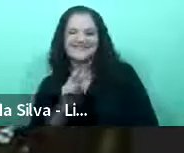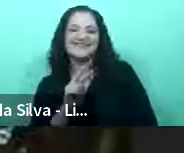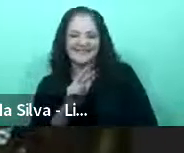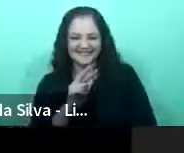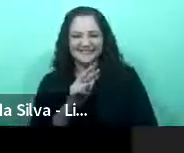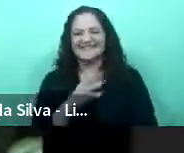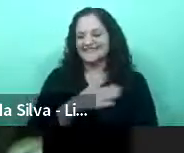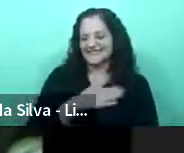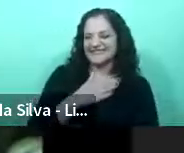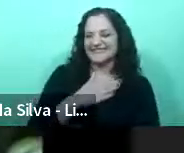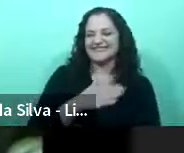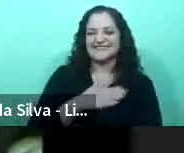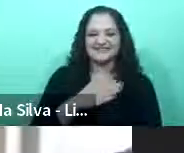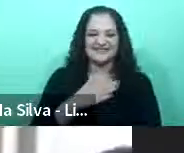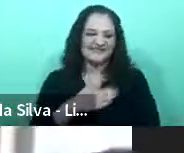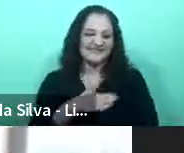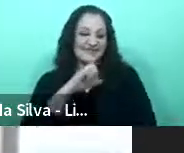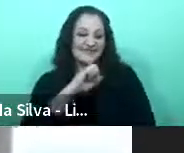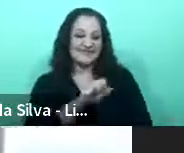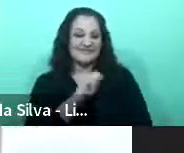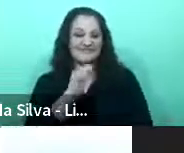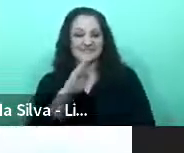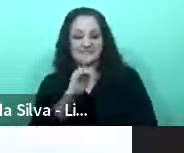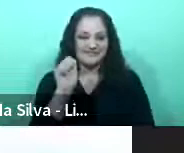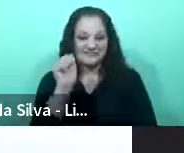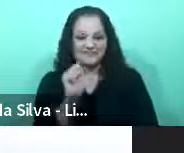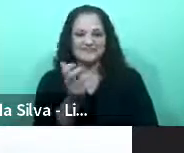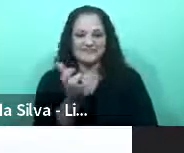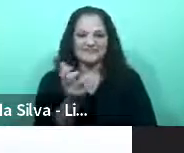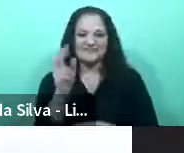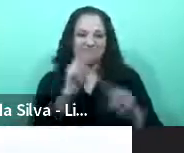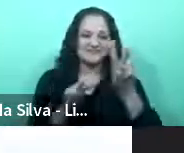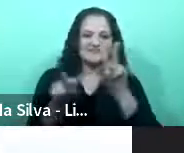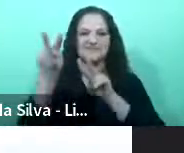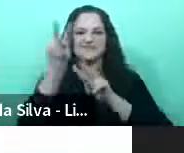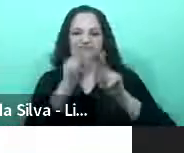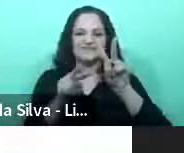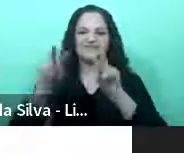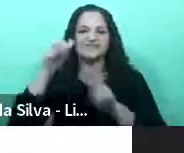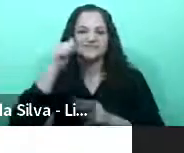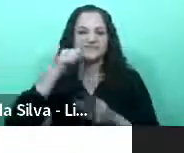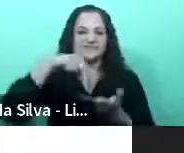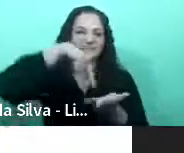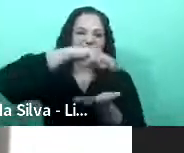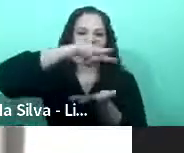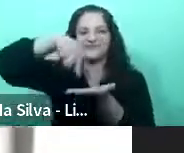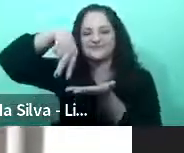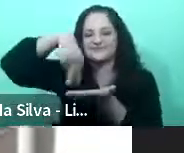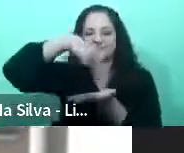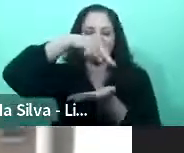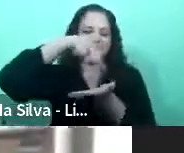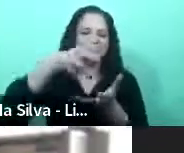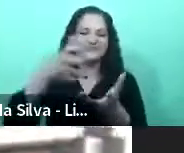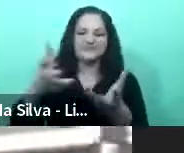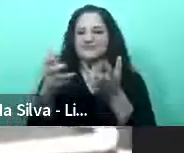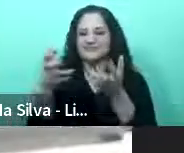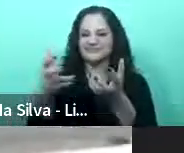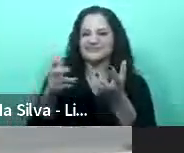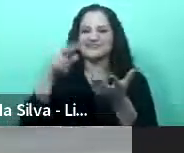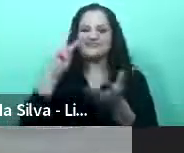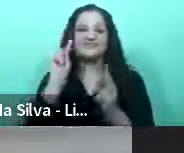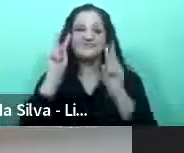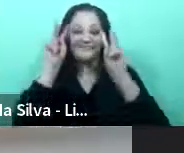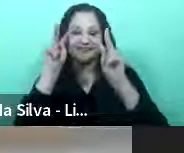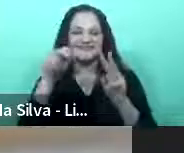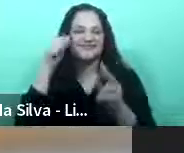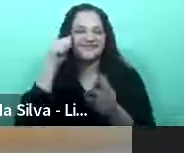meu sabiá. Quero ver, quero ver, quero ver moça rodar. Quero ver, quero